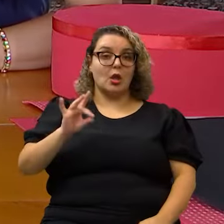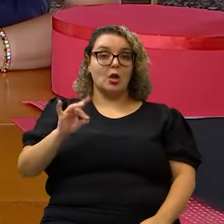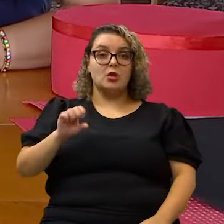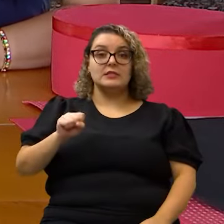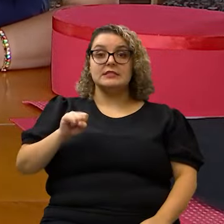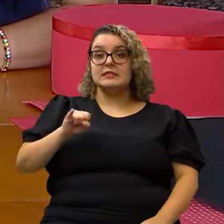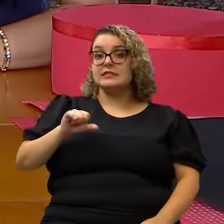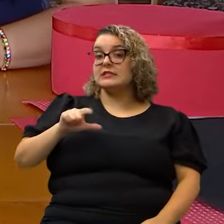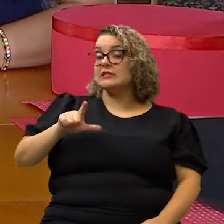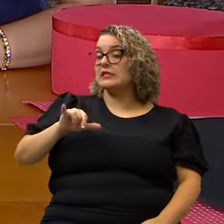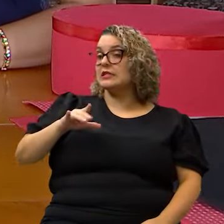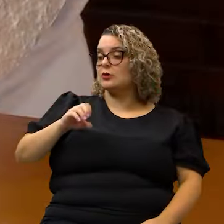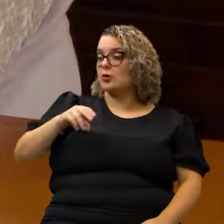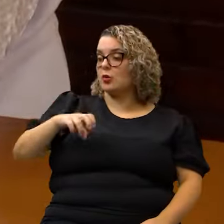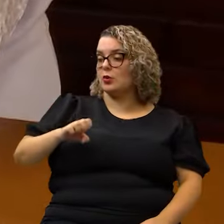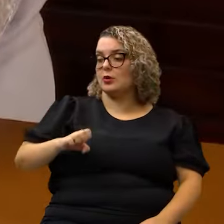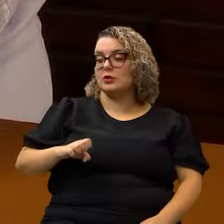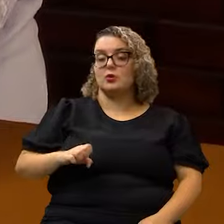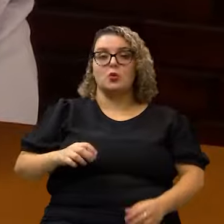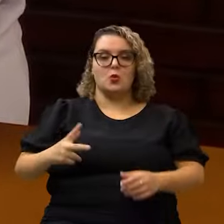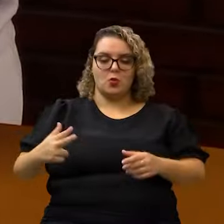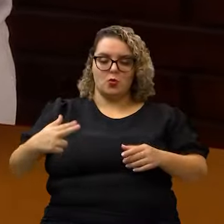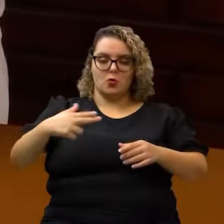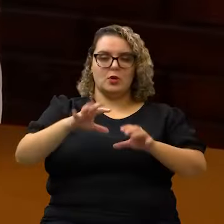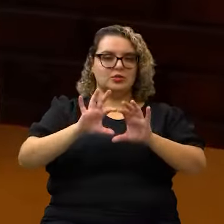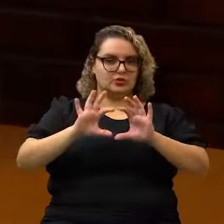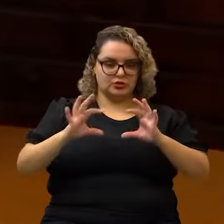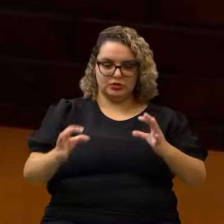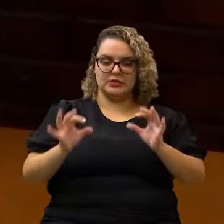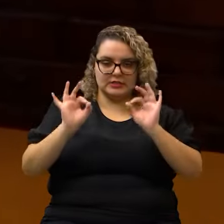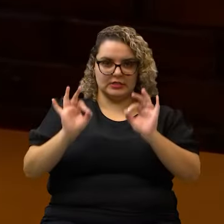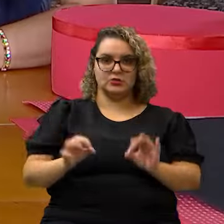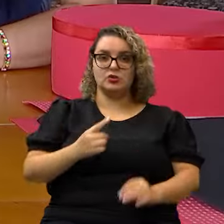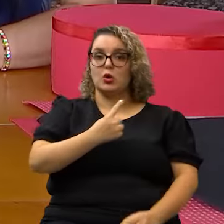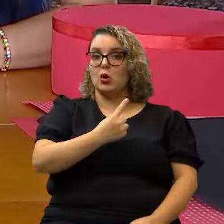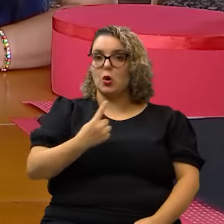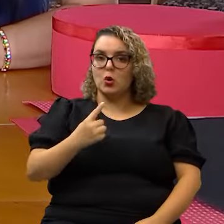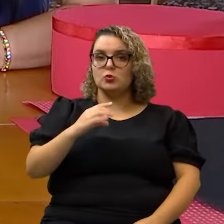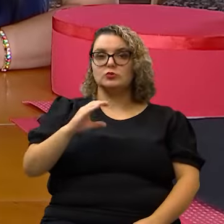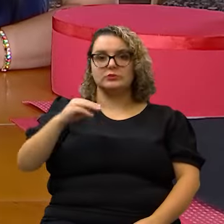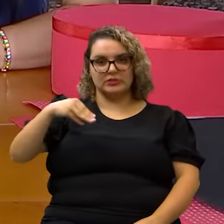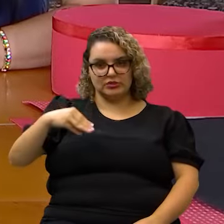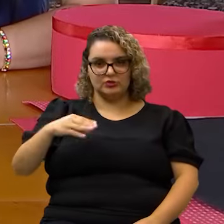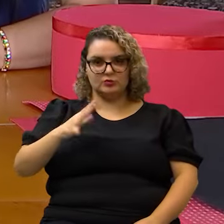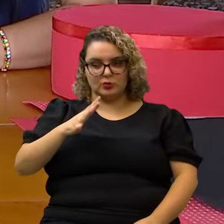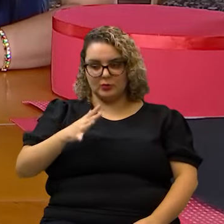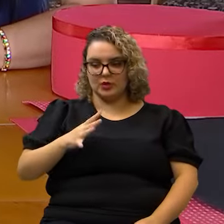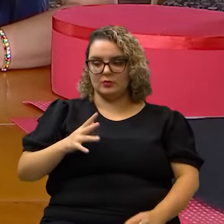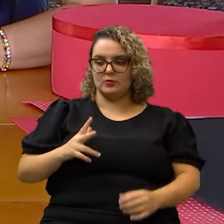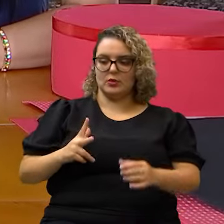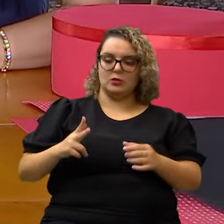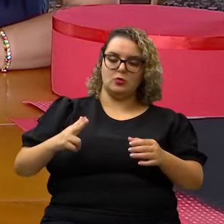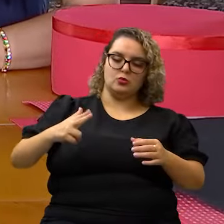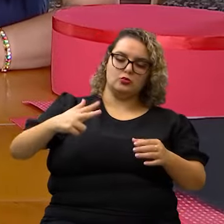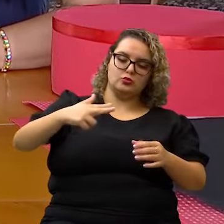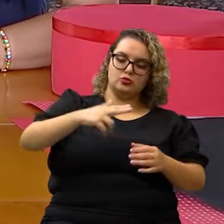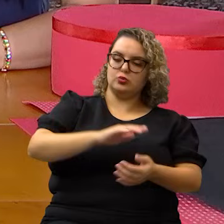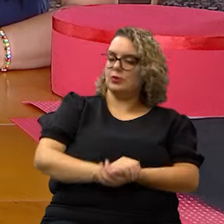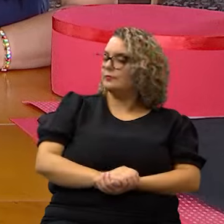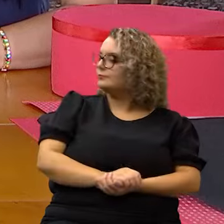Cola de silicone, o EVA já está cortado. Ele tem em média 11 centímetros. Então você